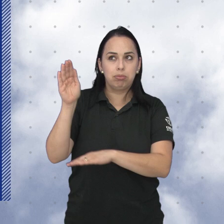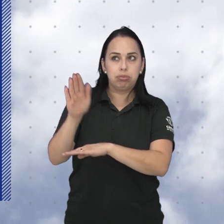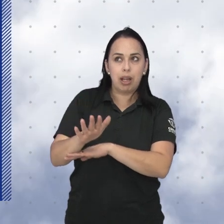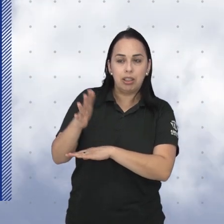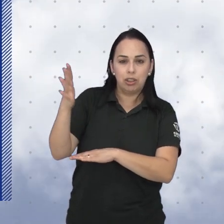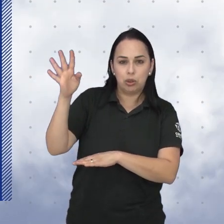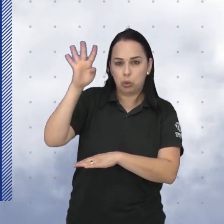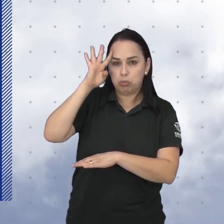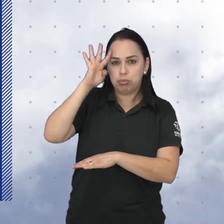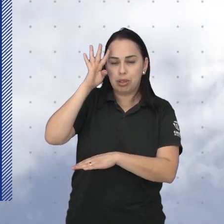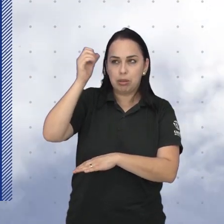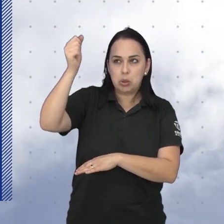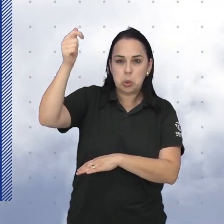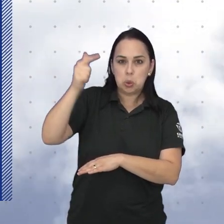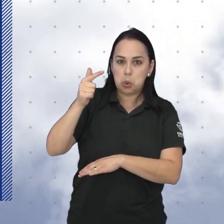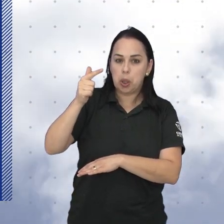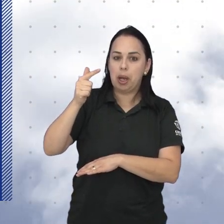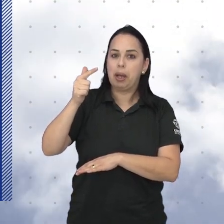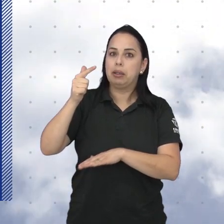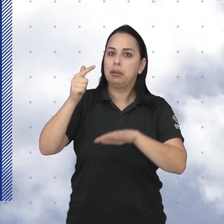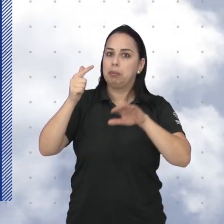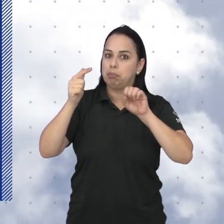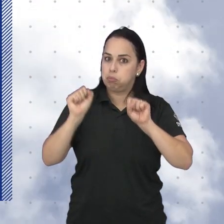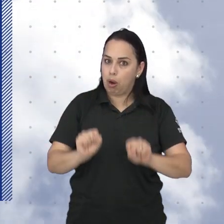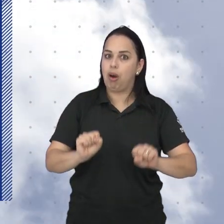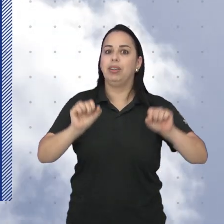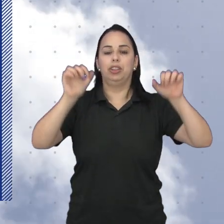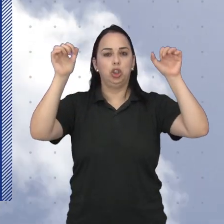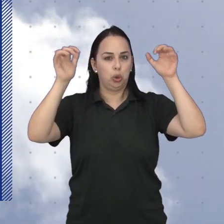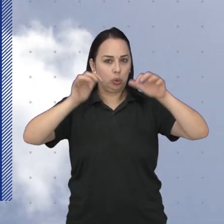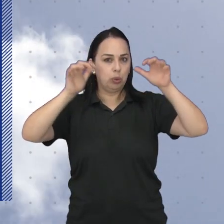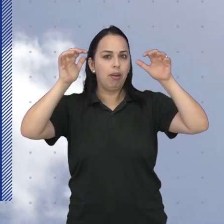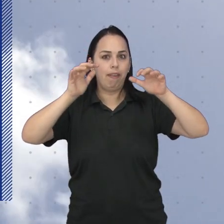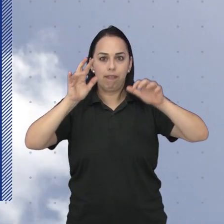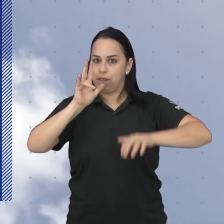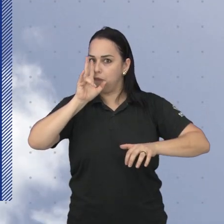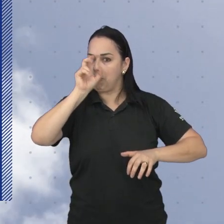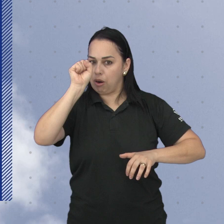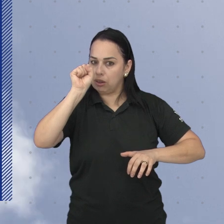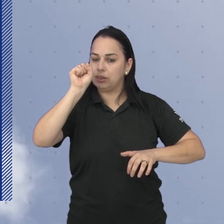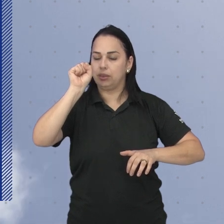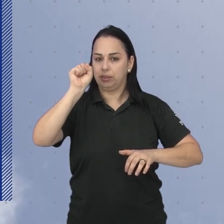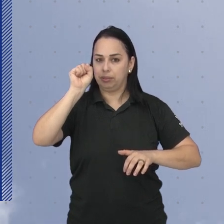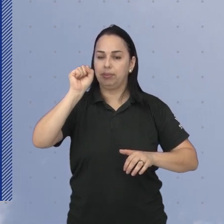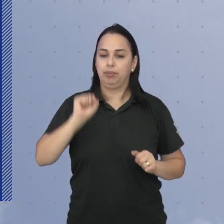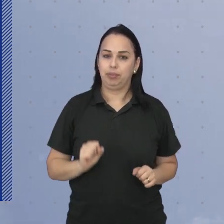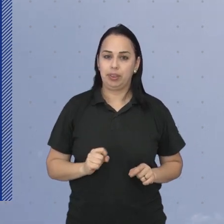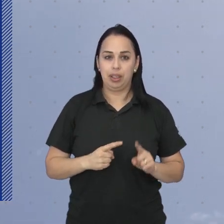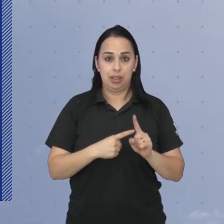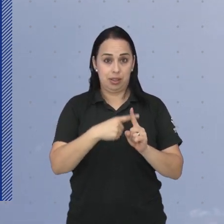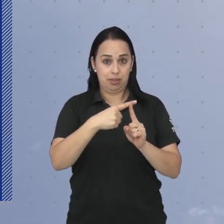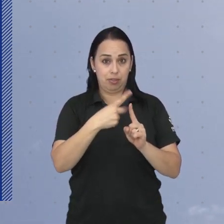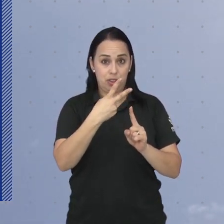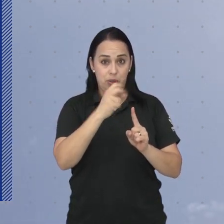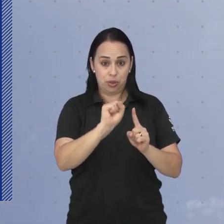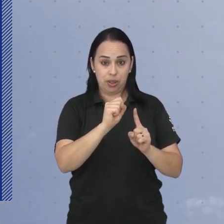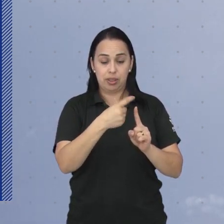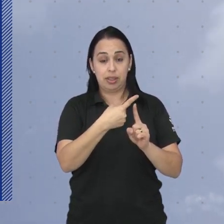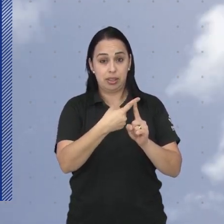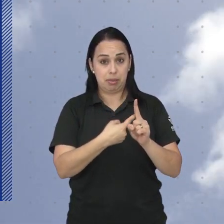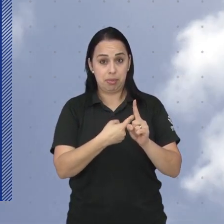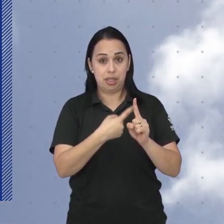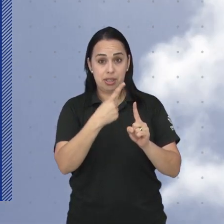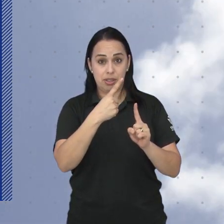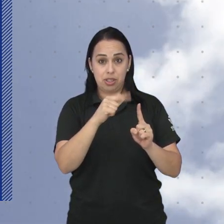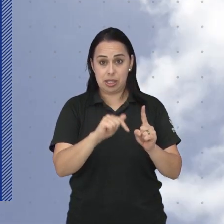A tarde desta quarta-feira permanece ensolarada, mas há possibilidades de pancadas de chuva até o fim do dia. A máxima é